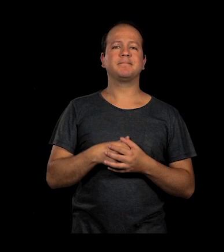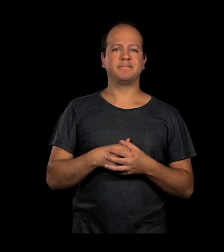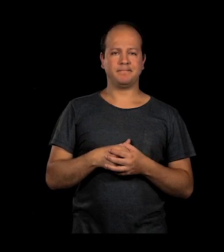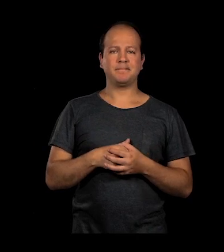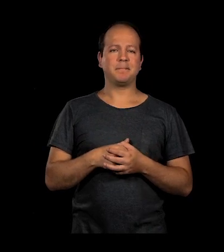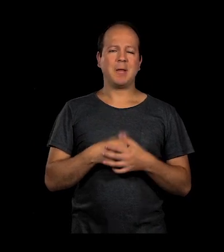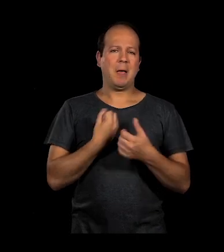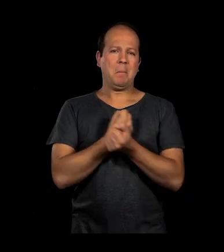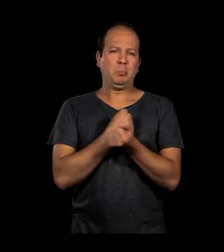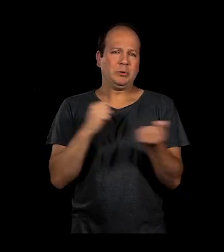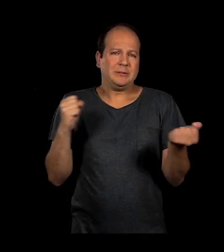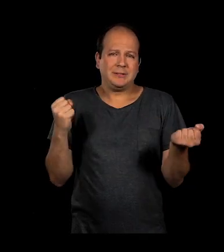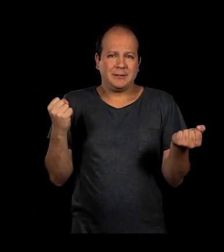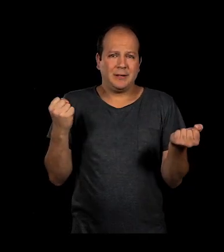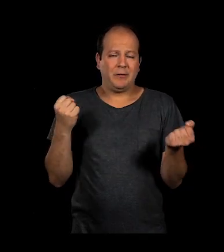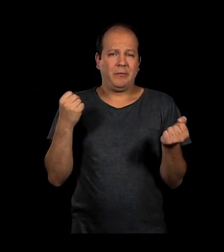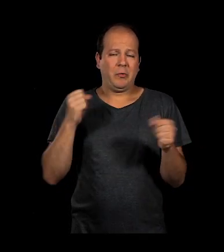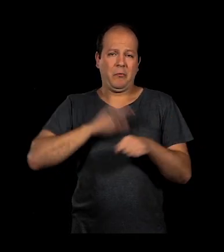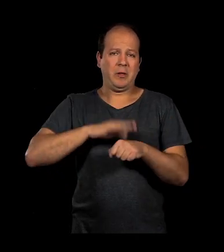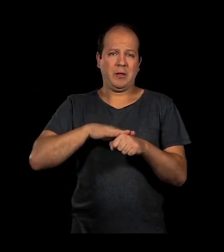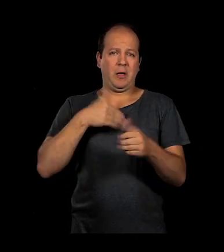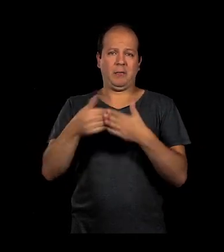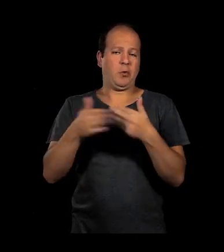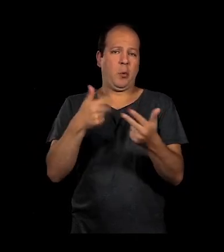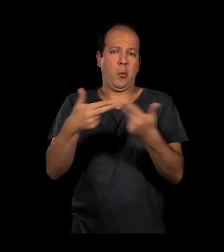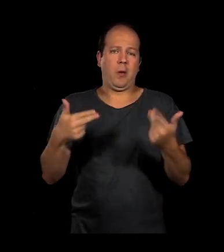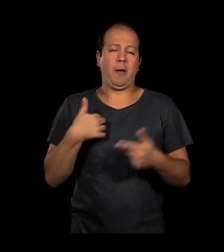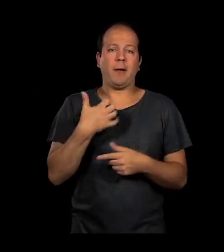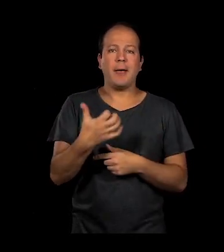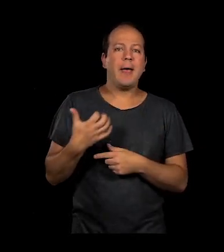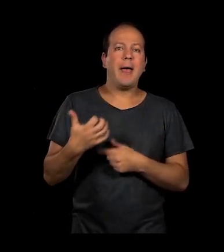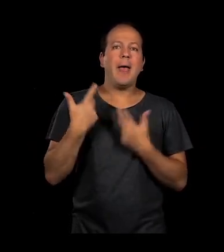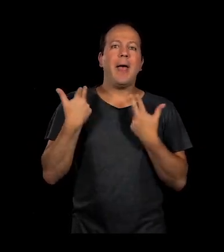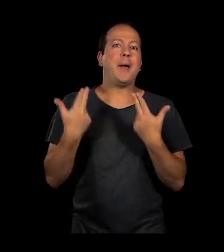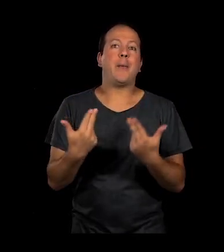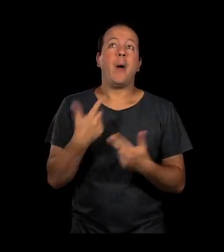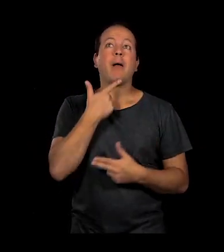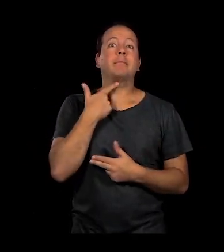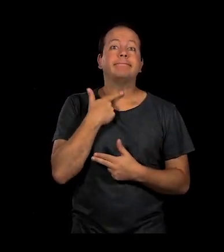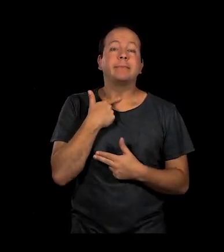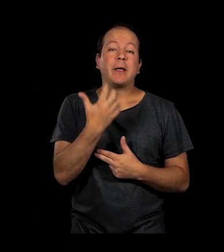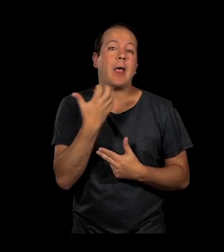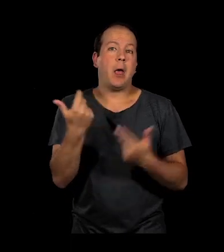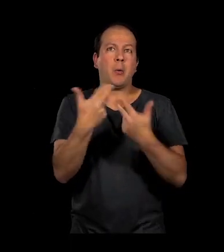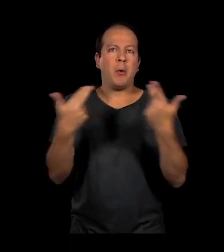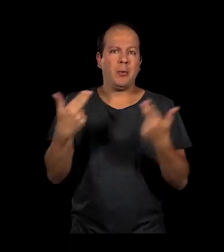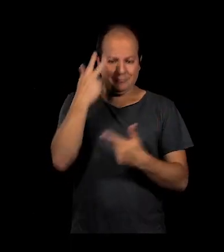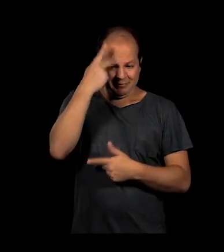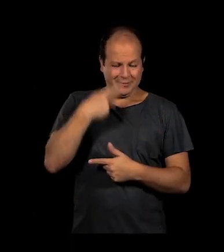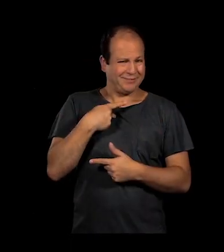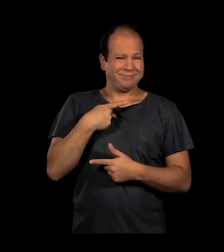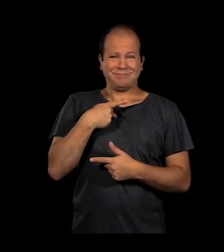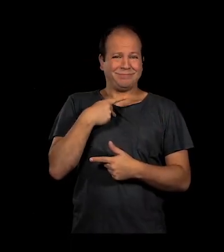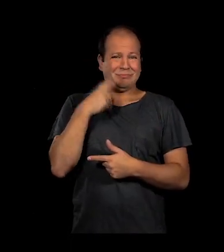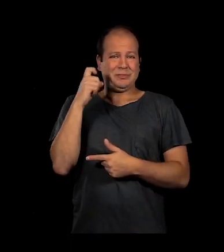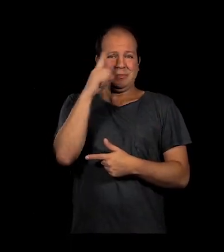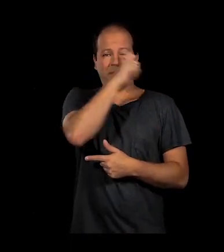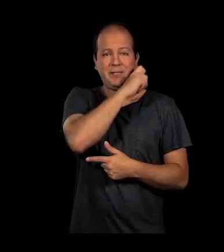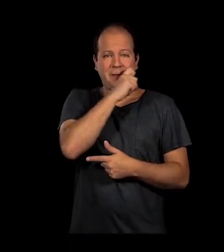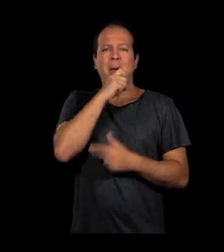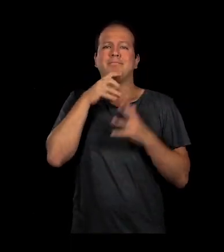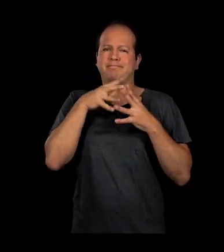154 que se fazer qualquer coisa para mim agora diz querer alguma coisa eu aí uma questão bem mais